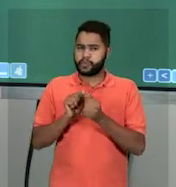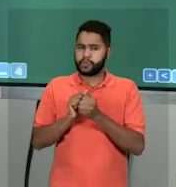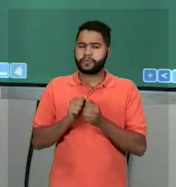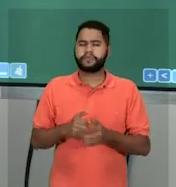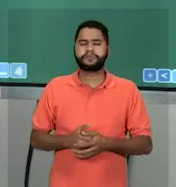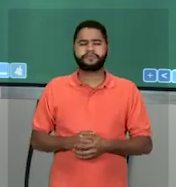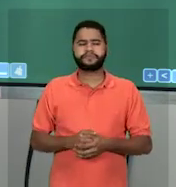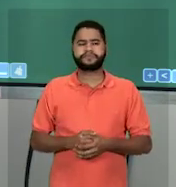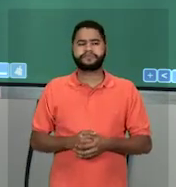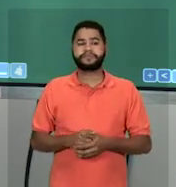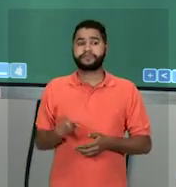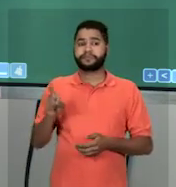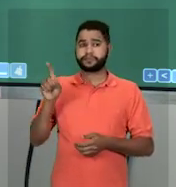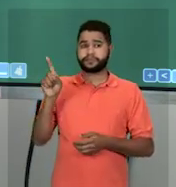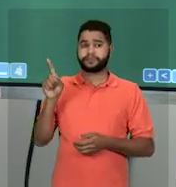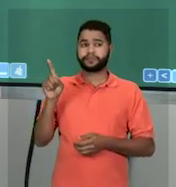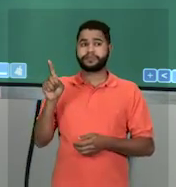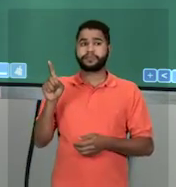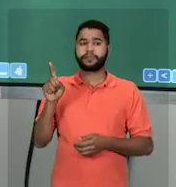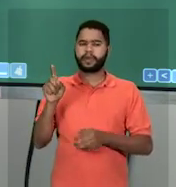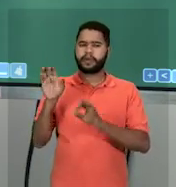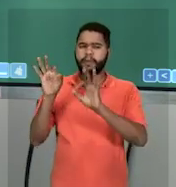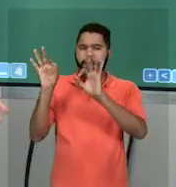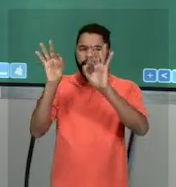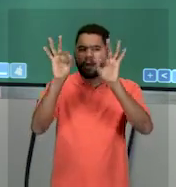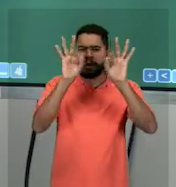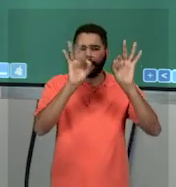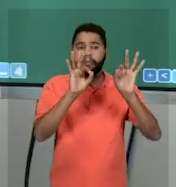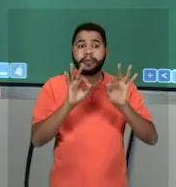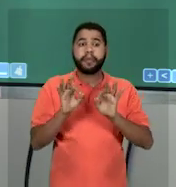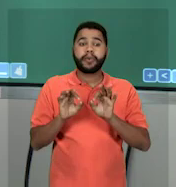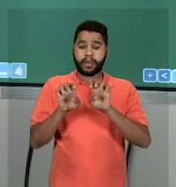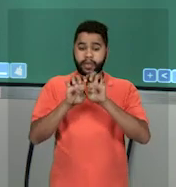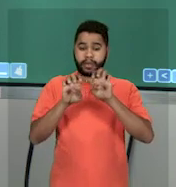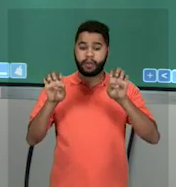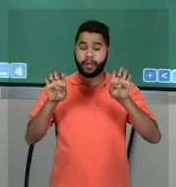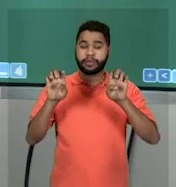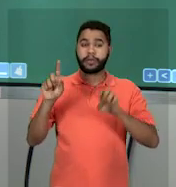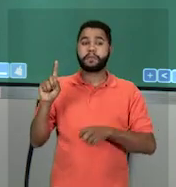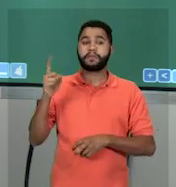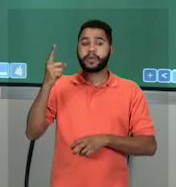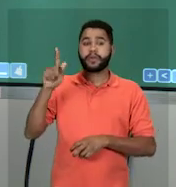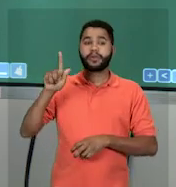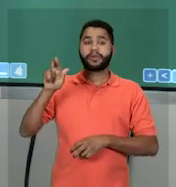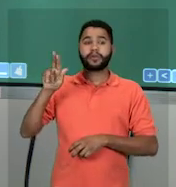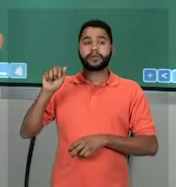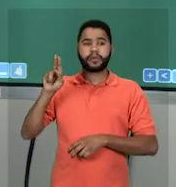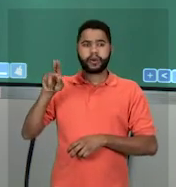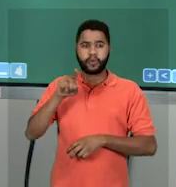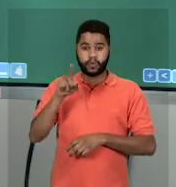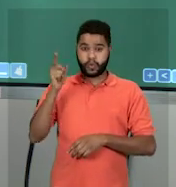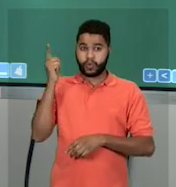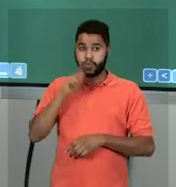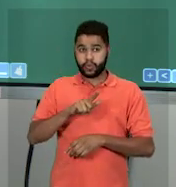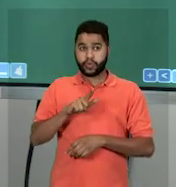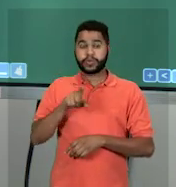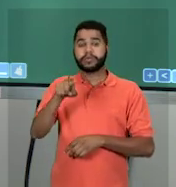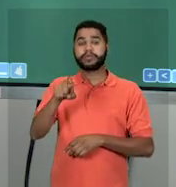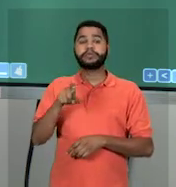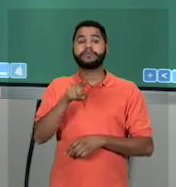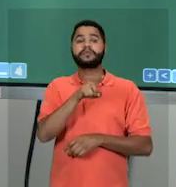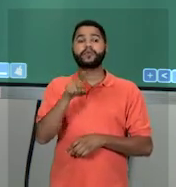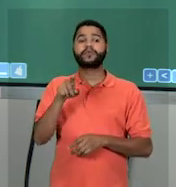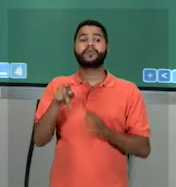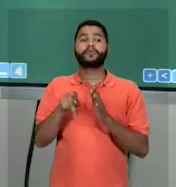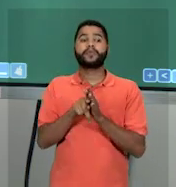comigo nesse caso nós Montamos a equação do primeiro grau só que para você encontrar o valor de X eu quero